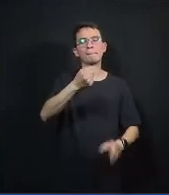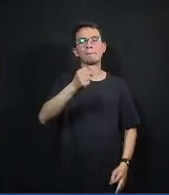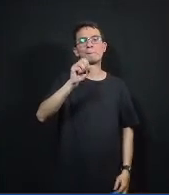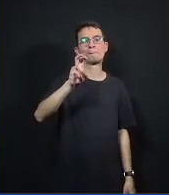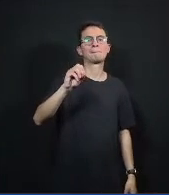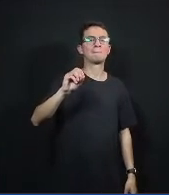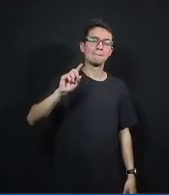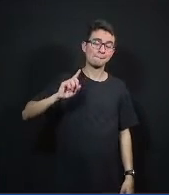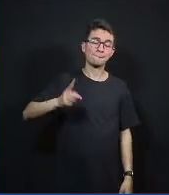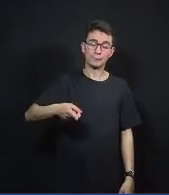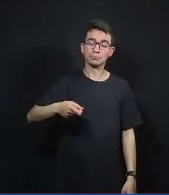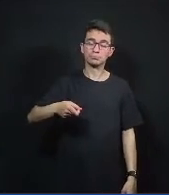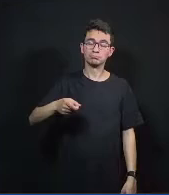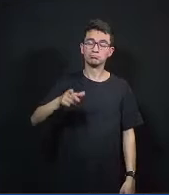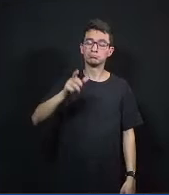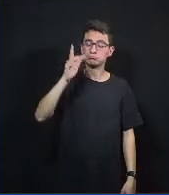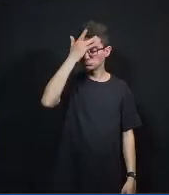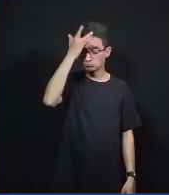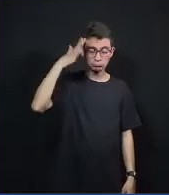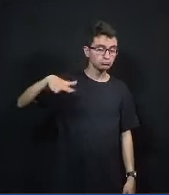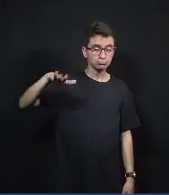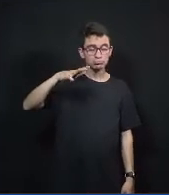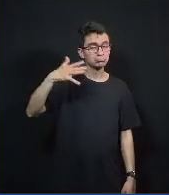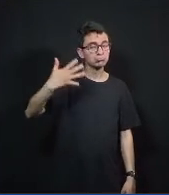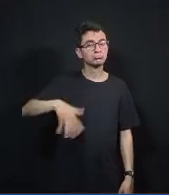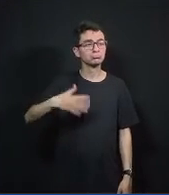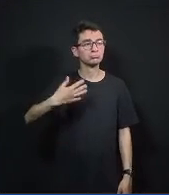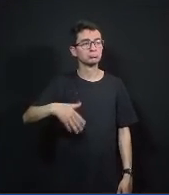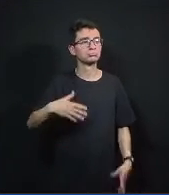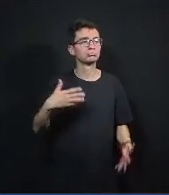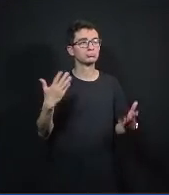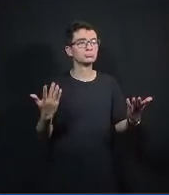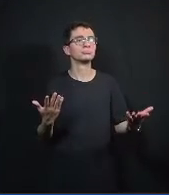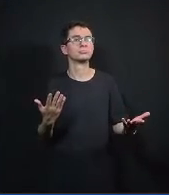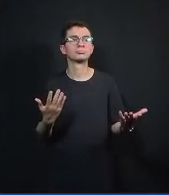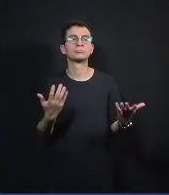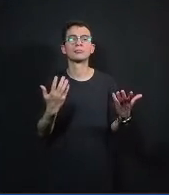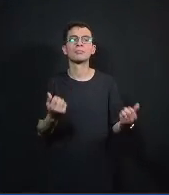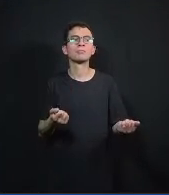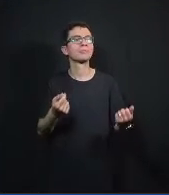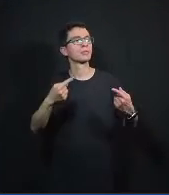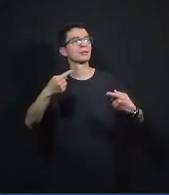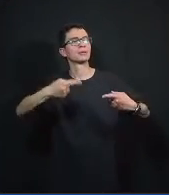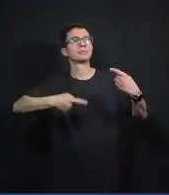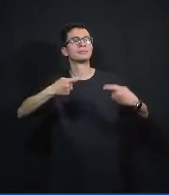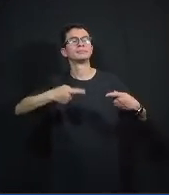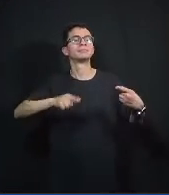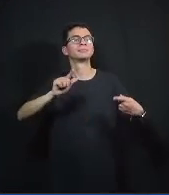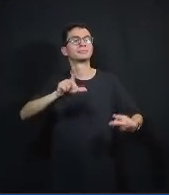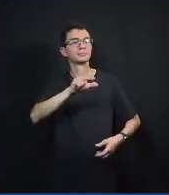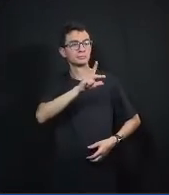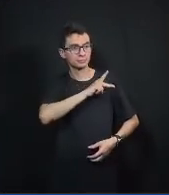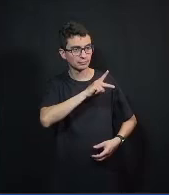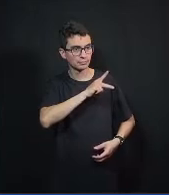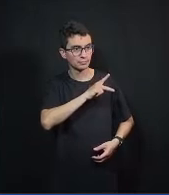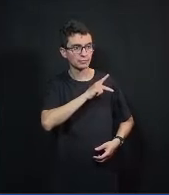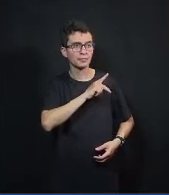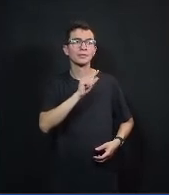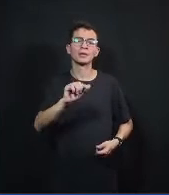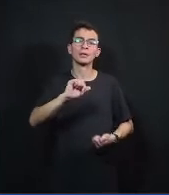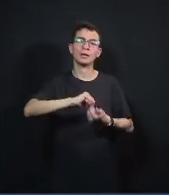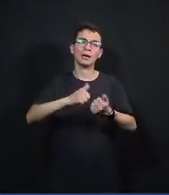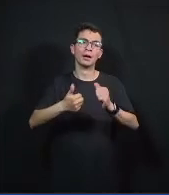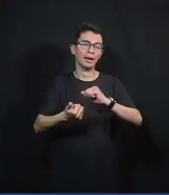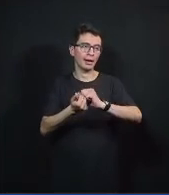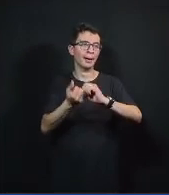pessoas. E dentre as medidas adotadas para superar esse desafio em particular, eu destaco a implantação do trabalho remoto, a adaptação dos nossos